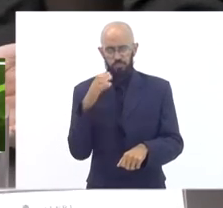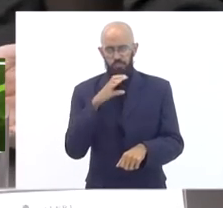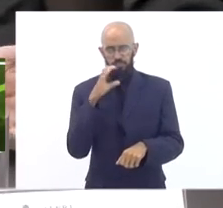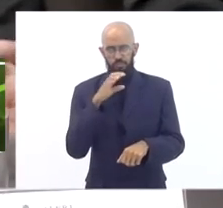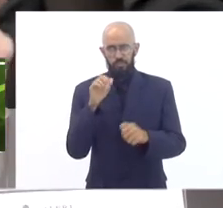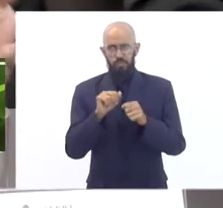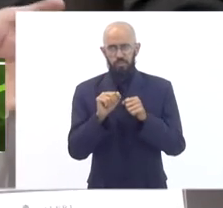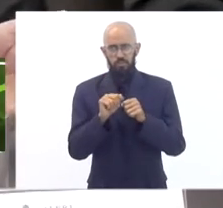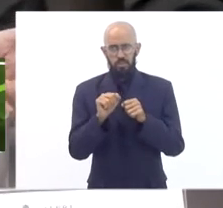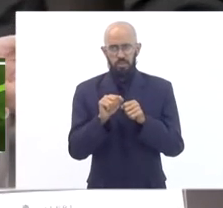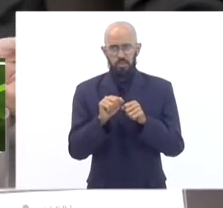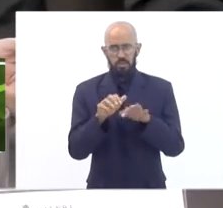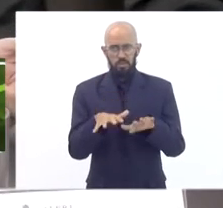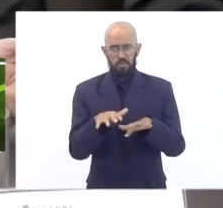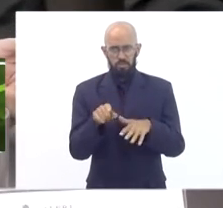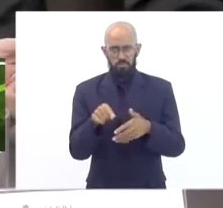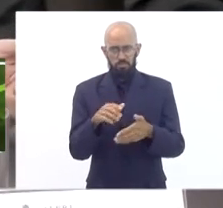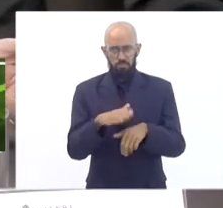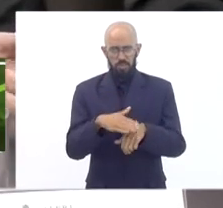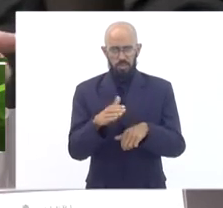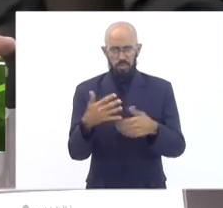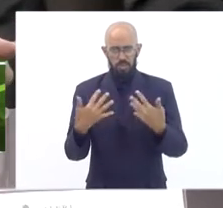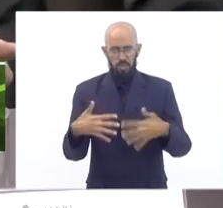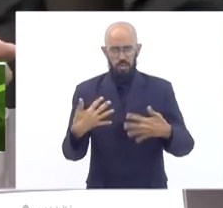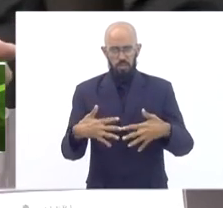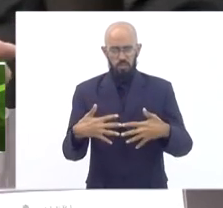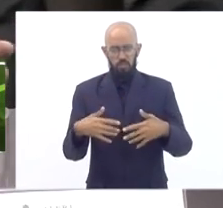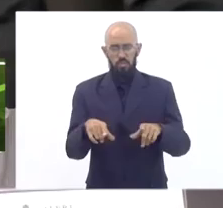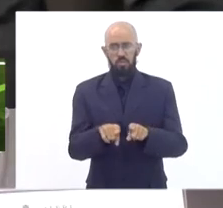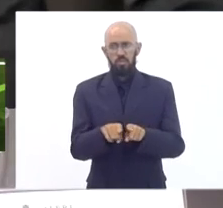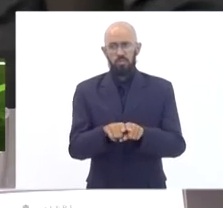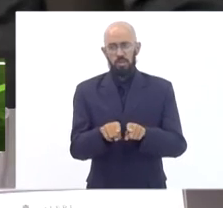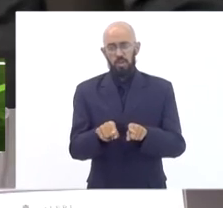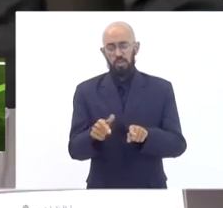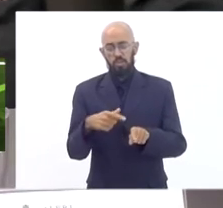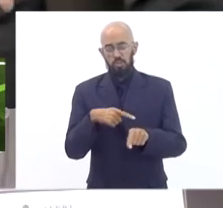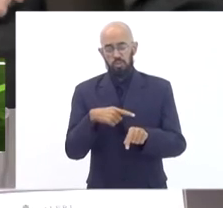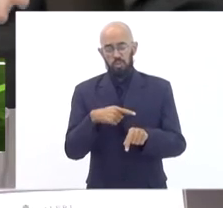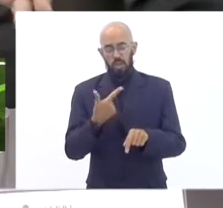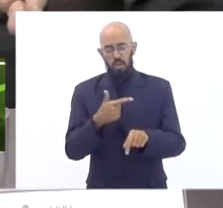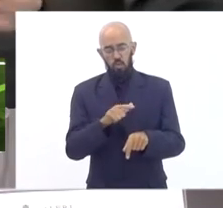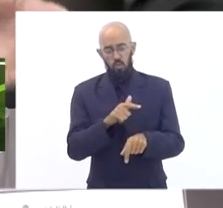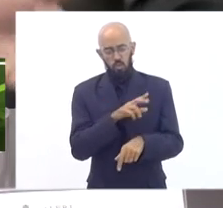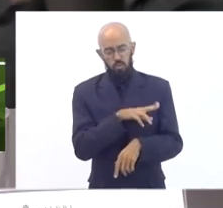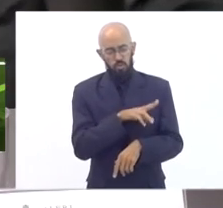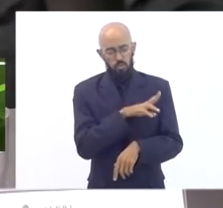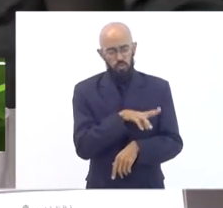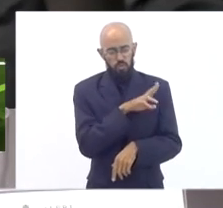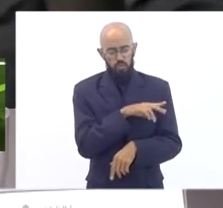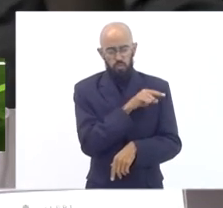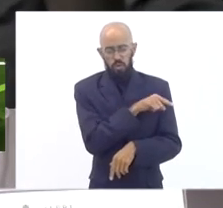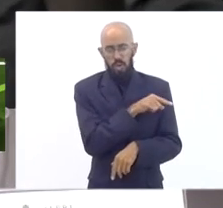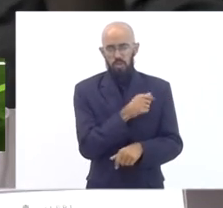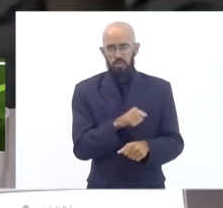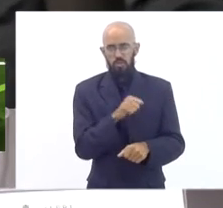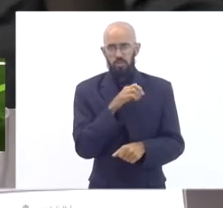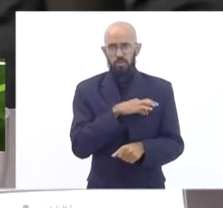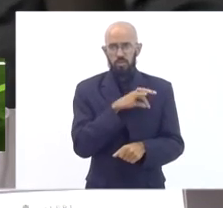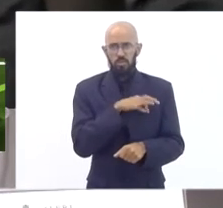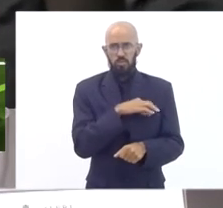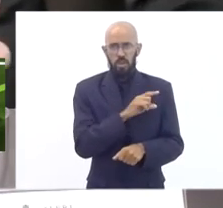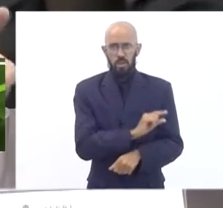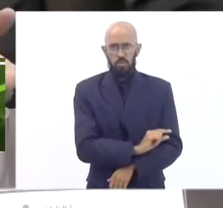caro. Por outro lado, a gente tem um usuário que está sacrificado por outras razões em relação ao ganho que ele recebe,